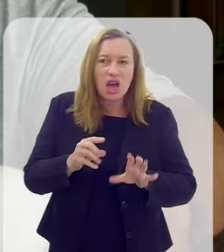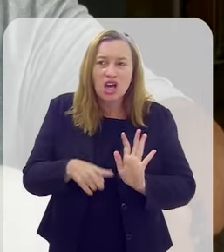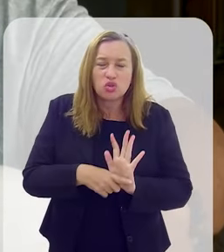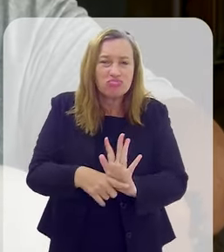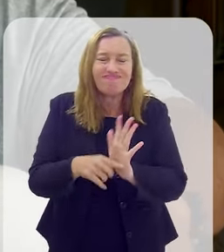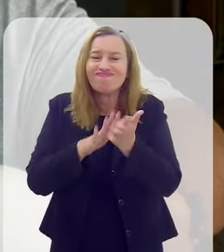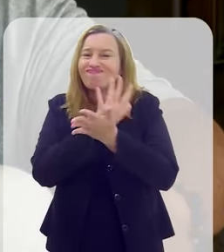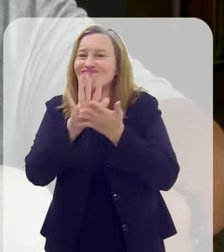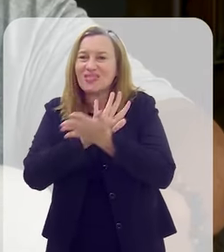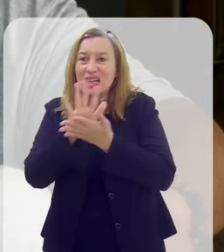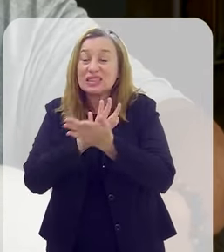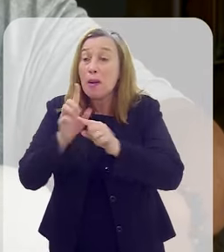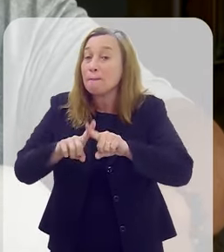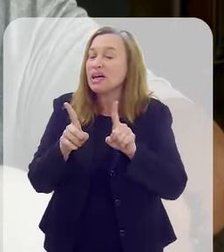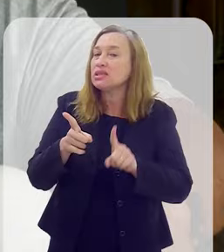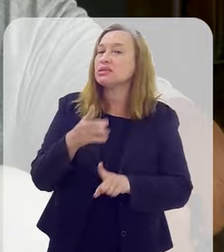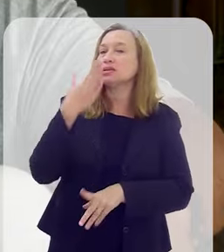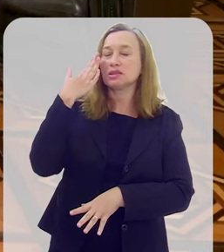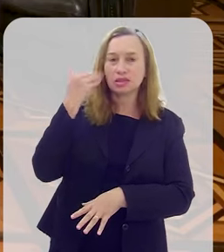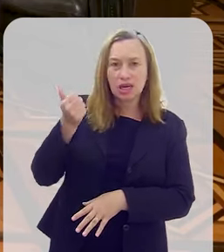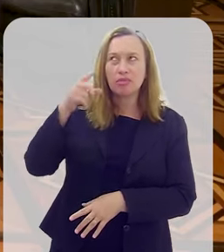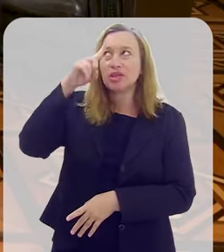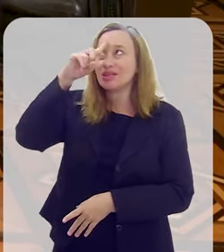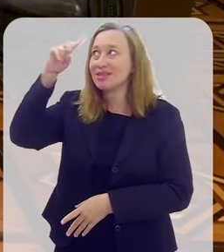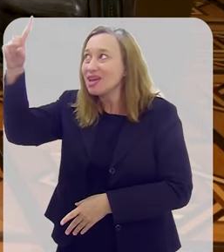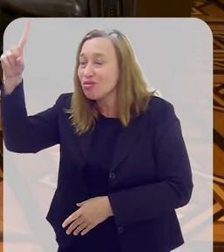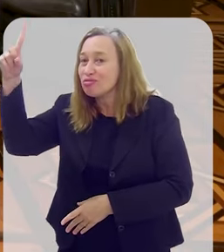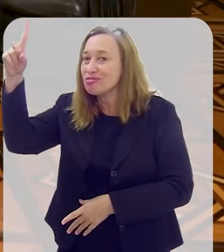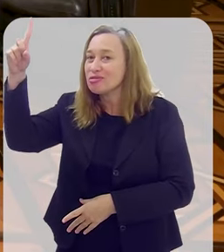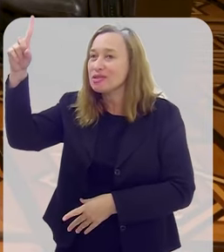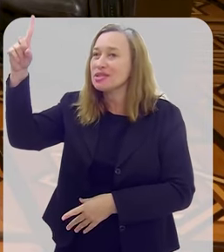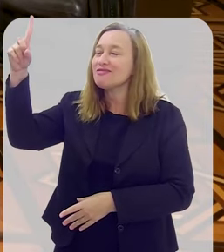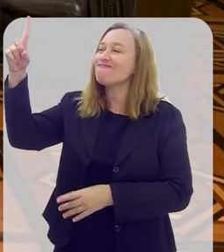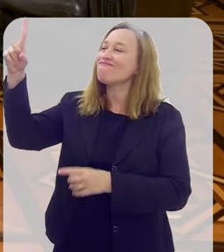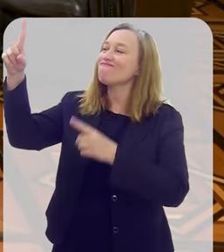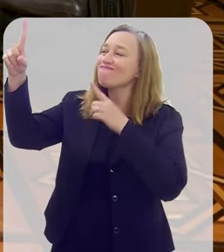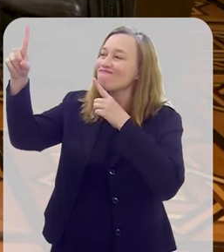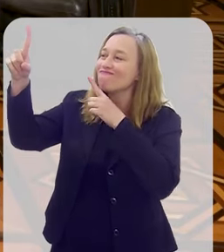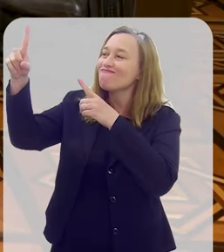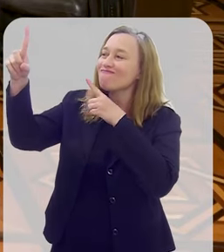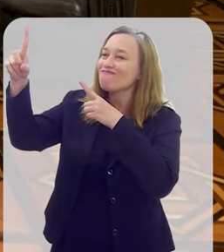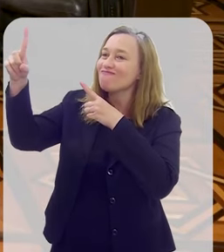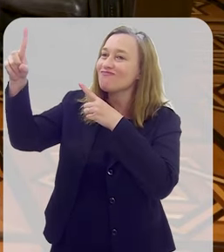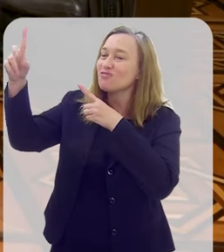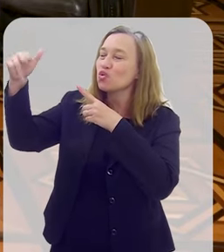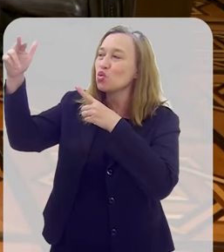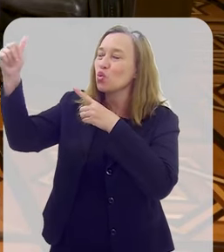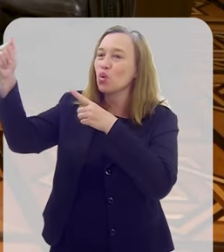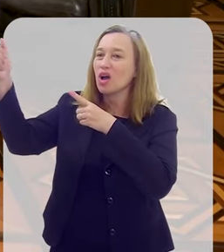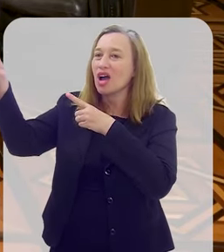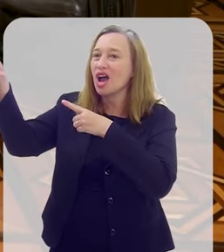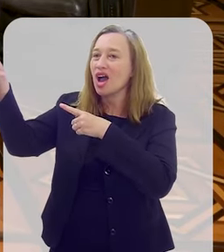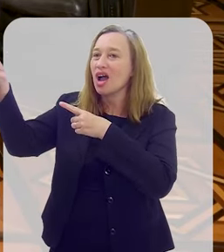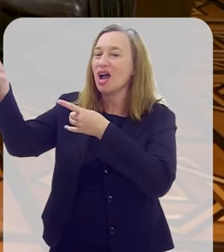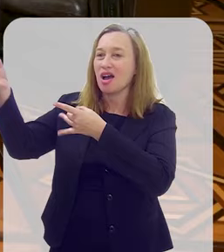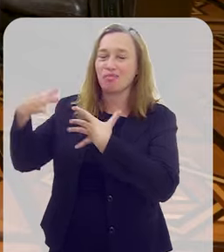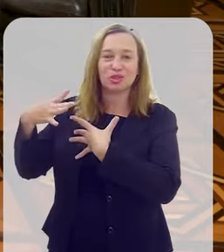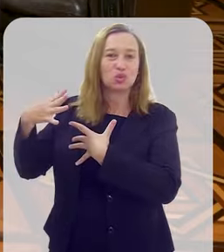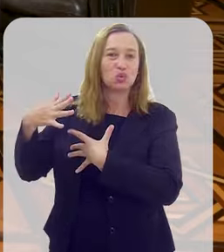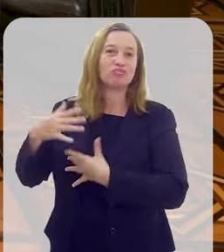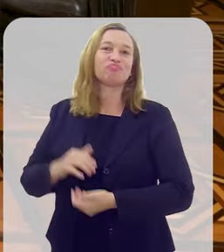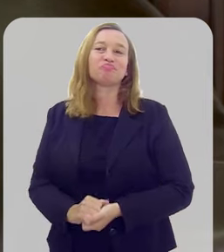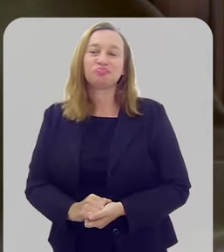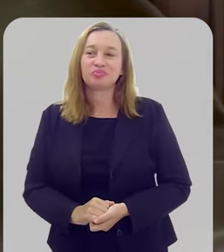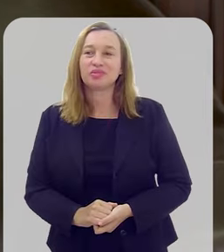a ninguém mas a gente sabe que esse Deus esse nunca nos abandona